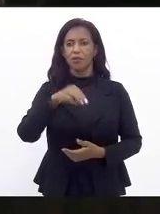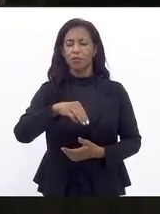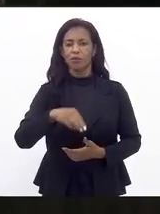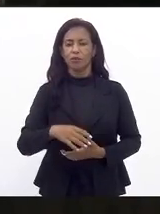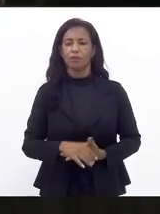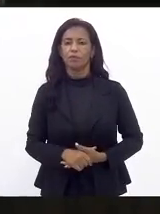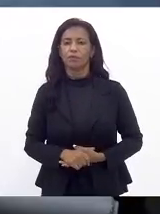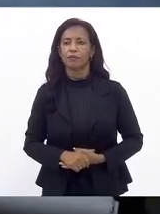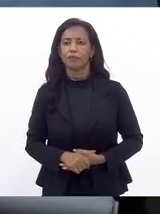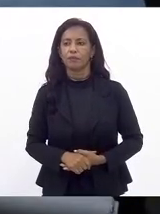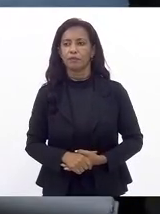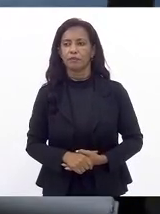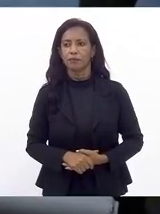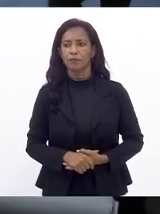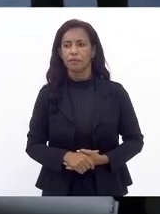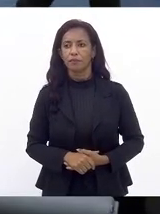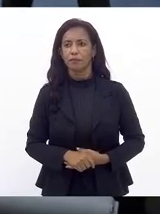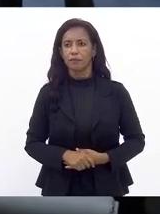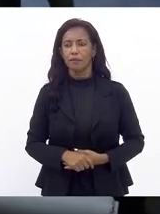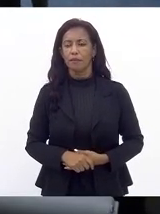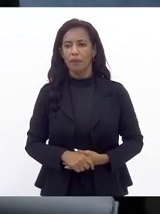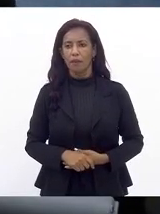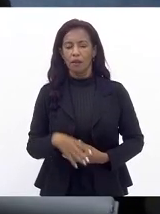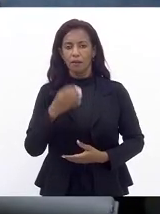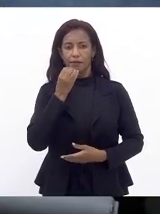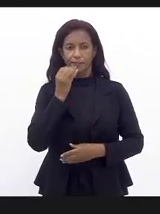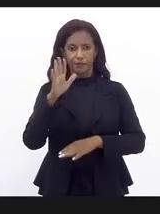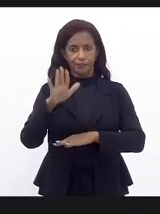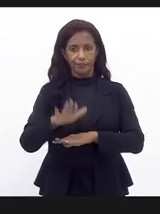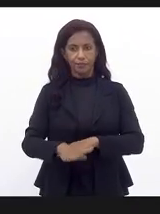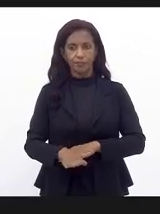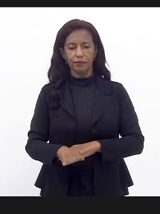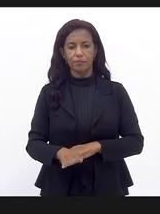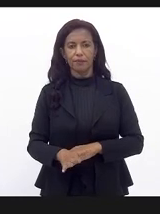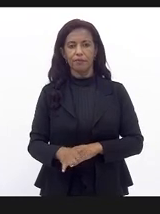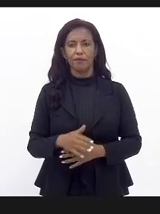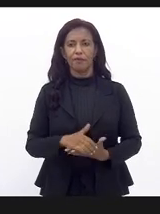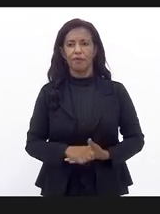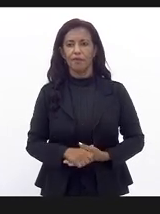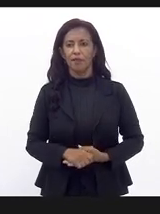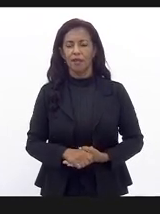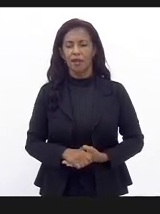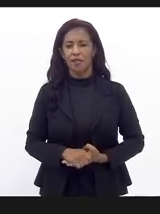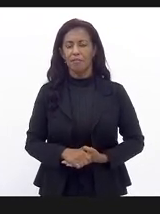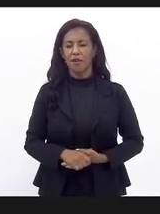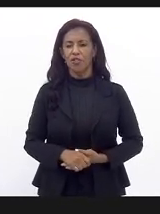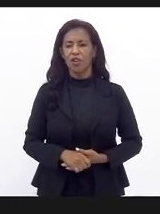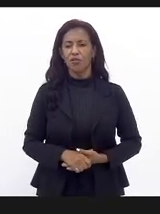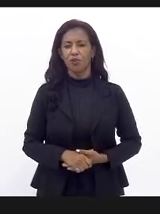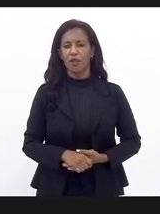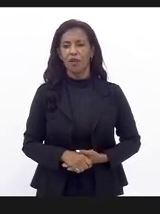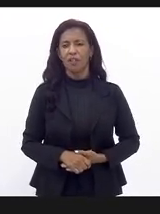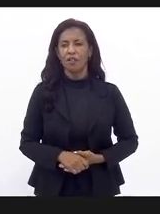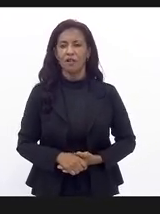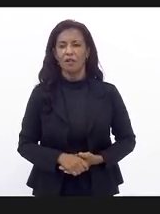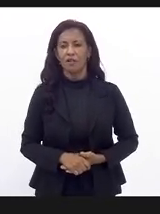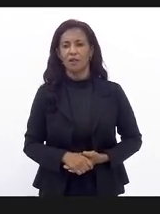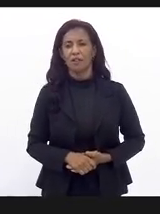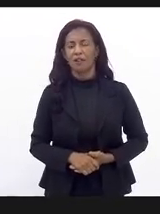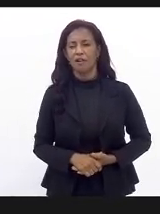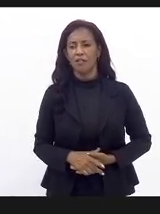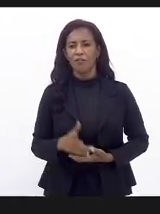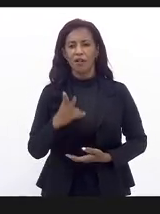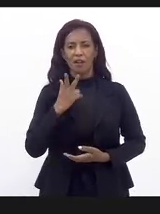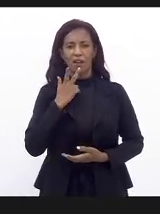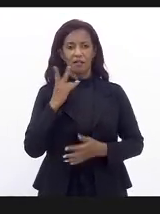tempo regimental. Uma boa tarde, nobre deputada Tia Ju, que ora preside esse